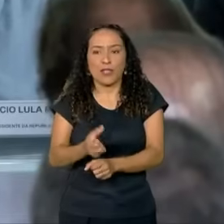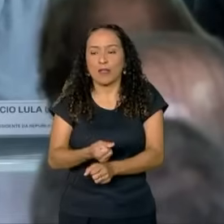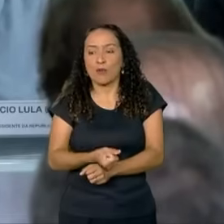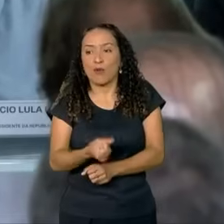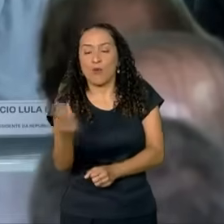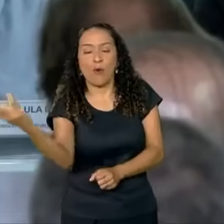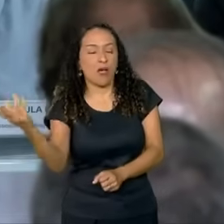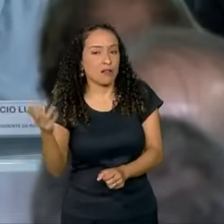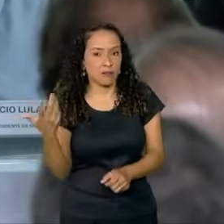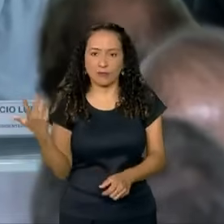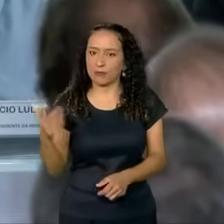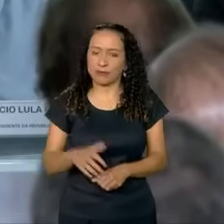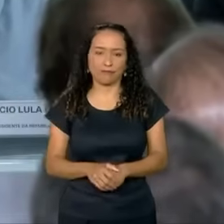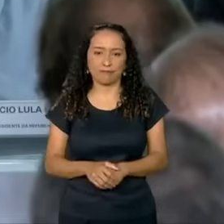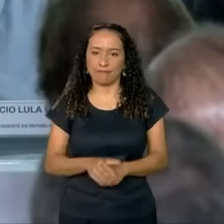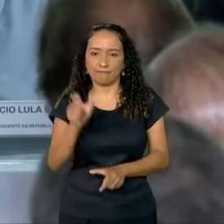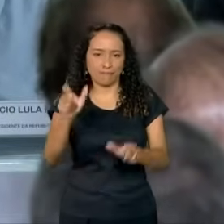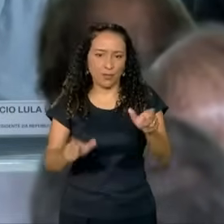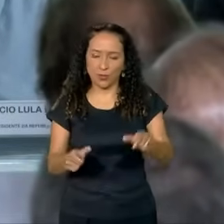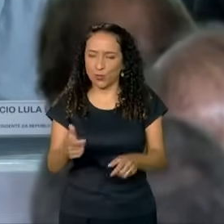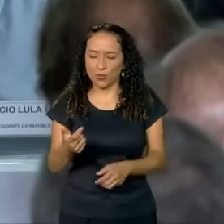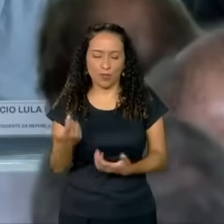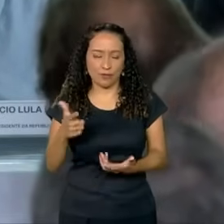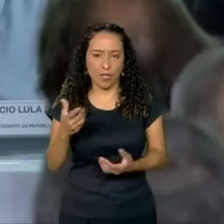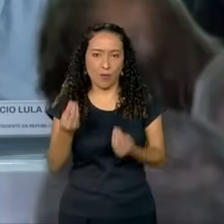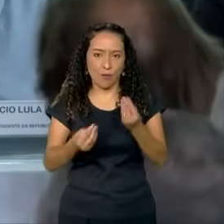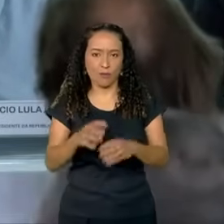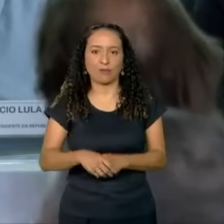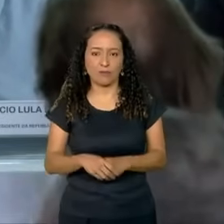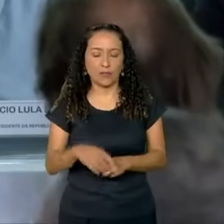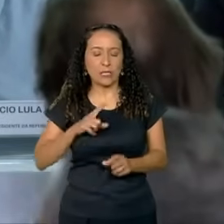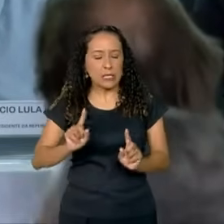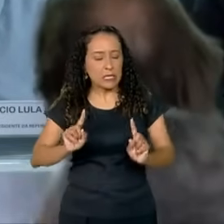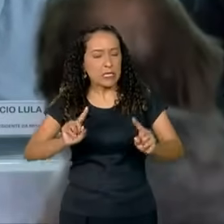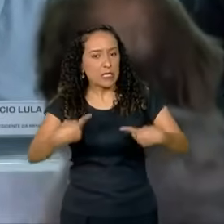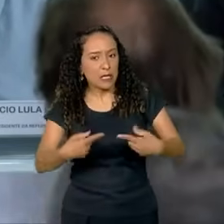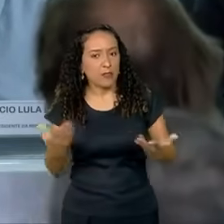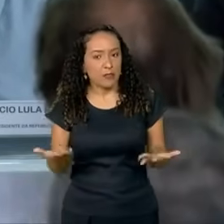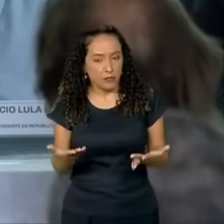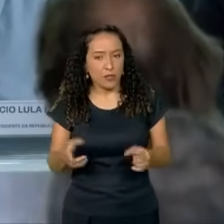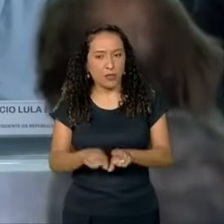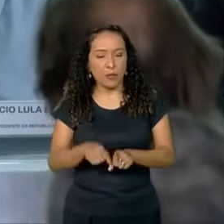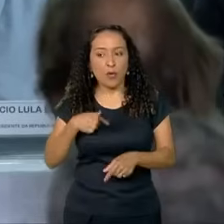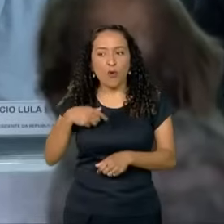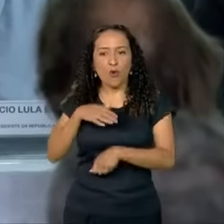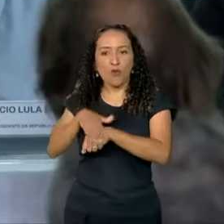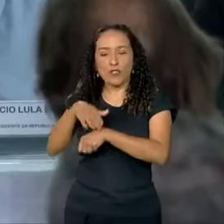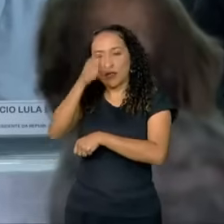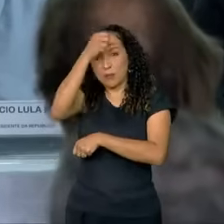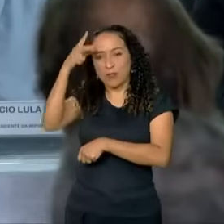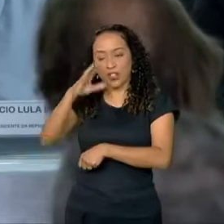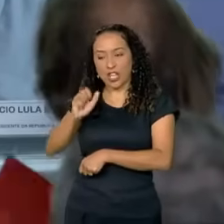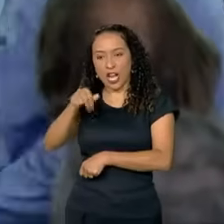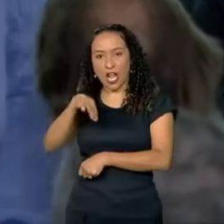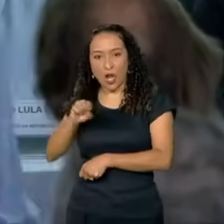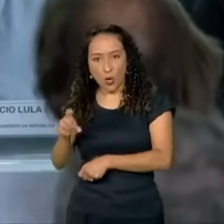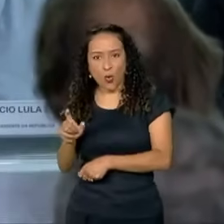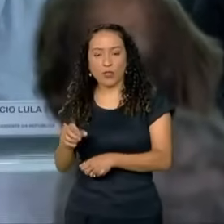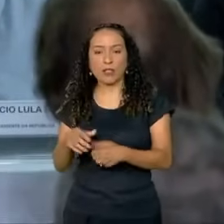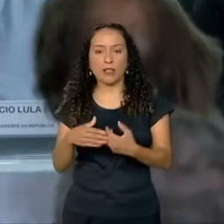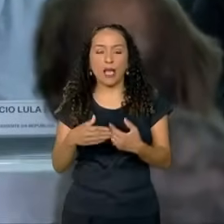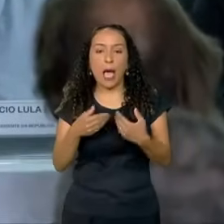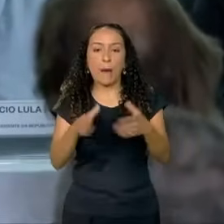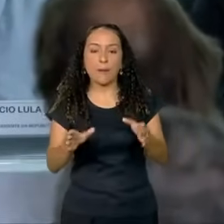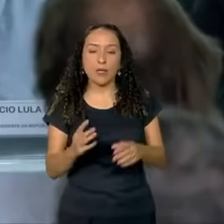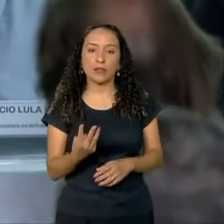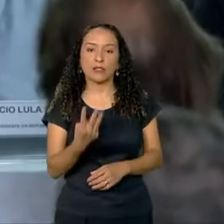medir ainda exatamente quantas pessoas estão em cada um dos abrigos. A gente tem um desafio, estava conversando com o prefeito de Canoas antes da gente vir para cá, abriu 3 abrigos,